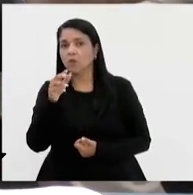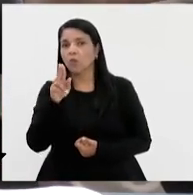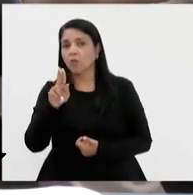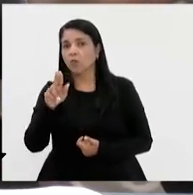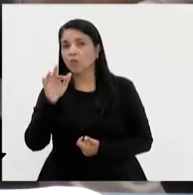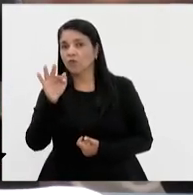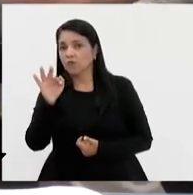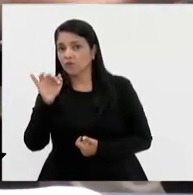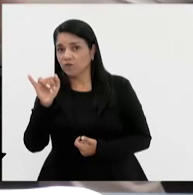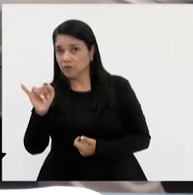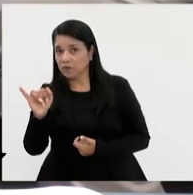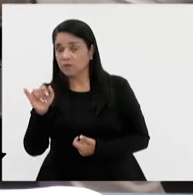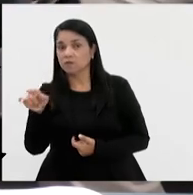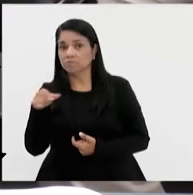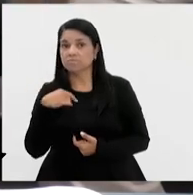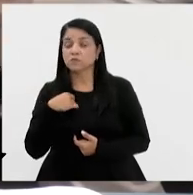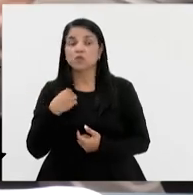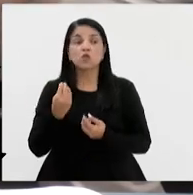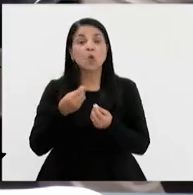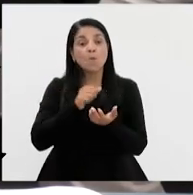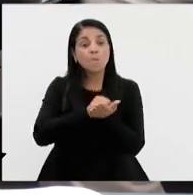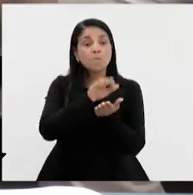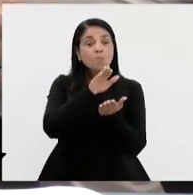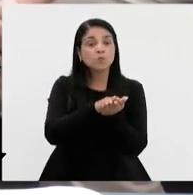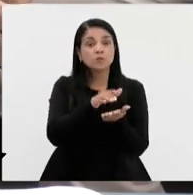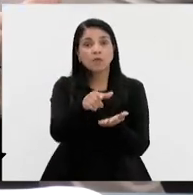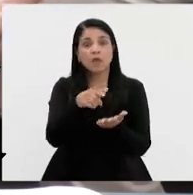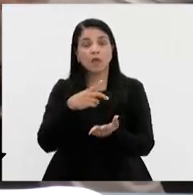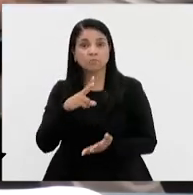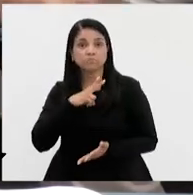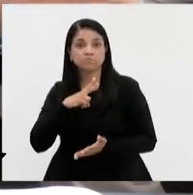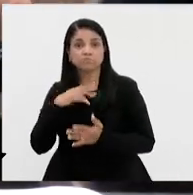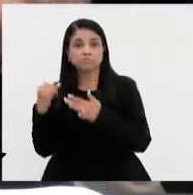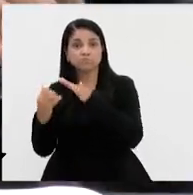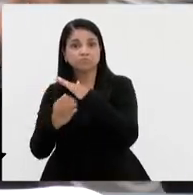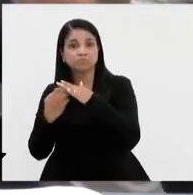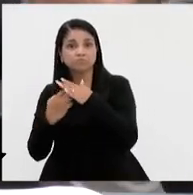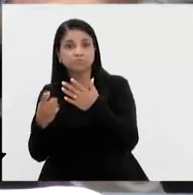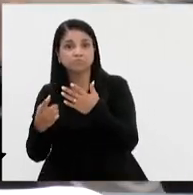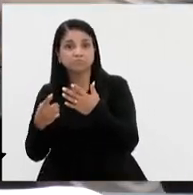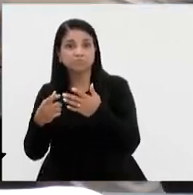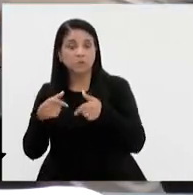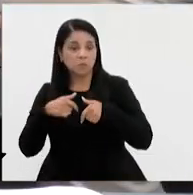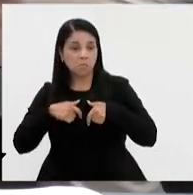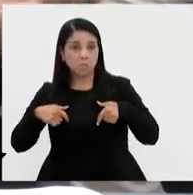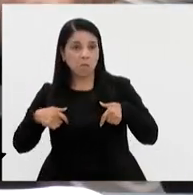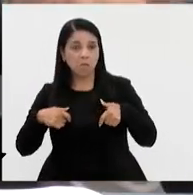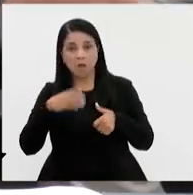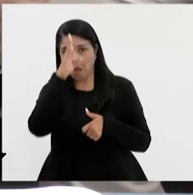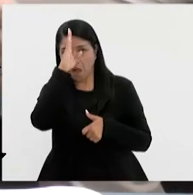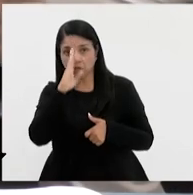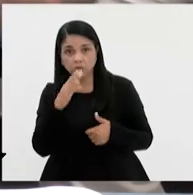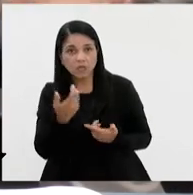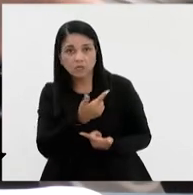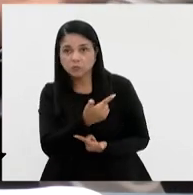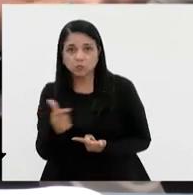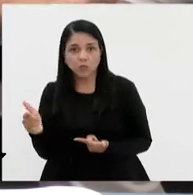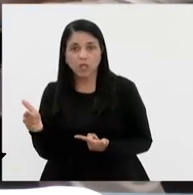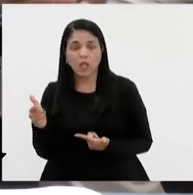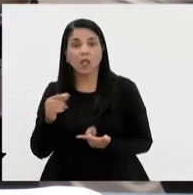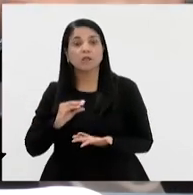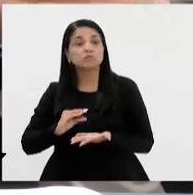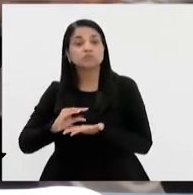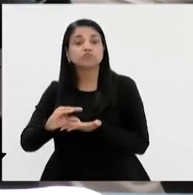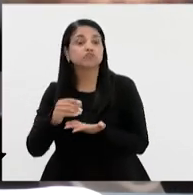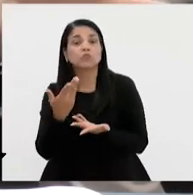essa questão mesmo. Como é que você vai multar um ente privado porque ele não dá gratuidade? Qual é a fonte de recurso vai